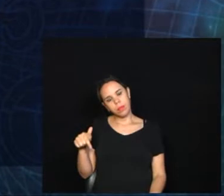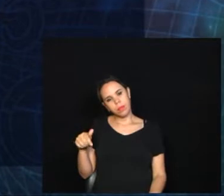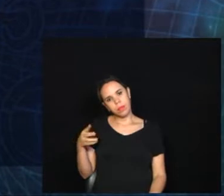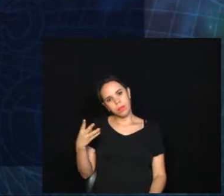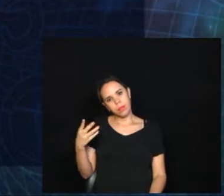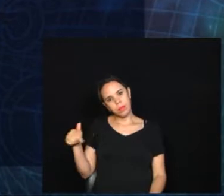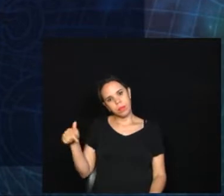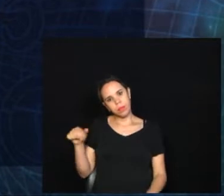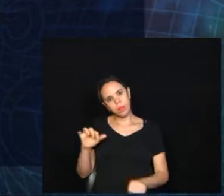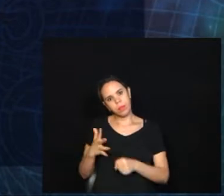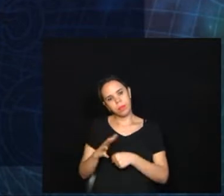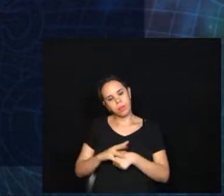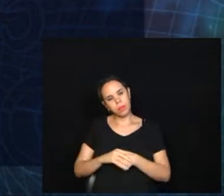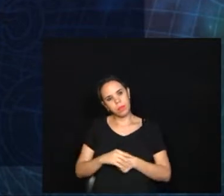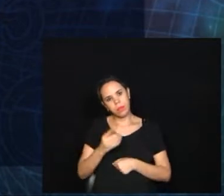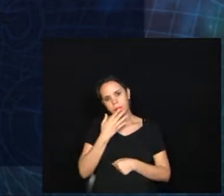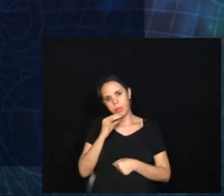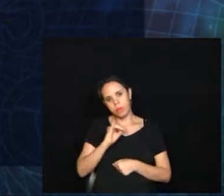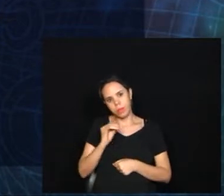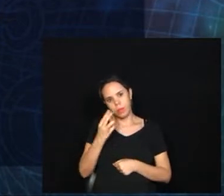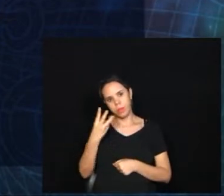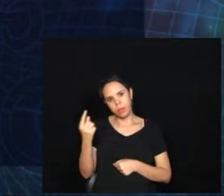139.747 casos. Indaiatuba,